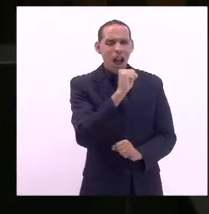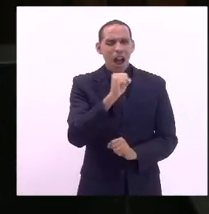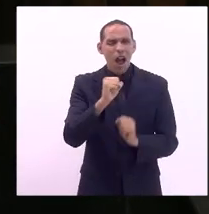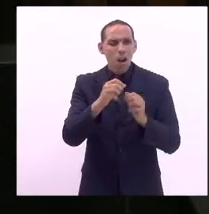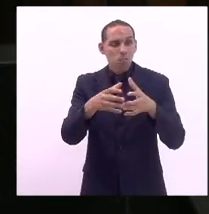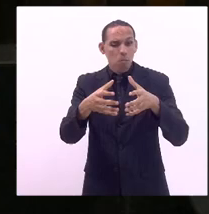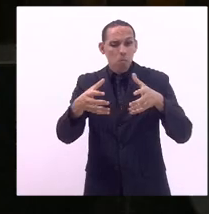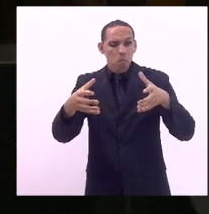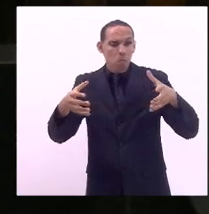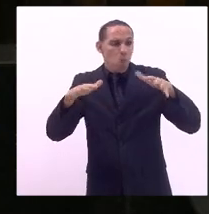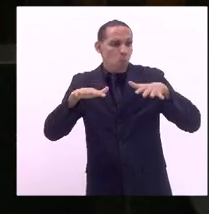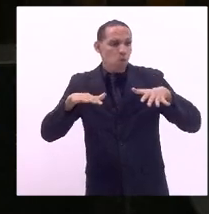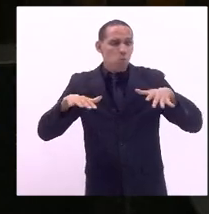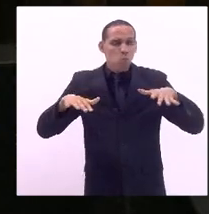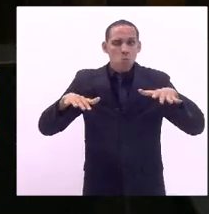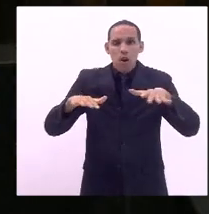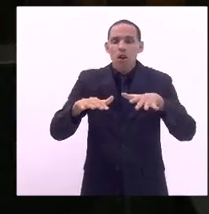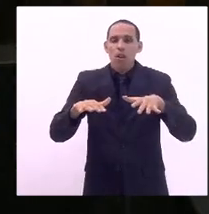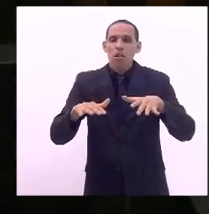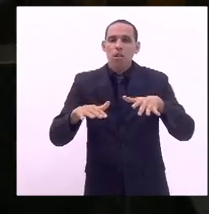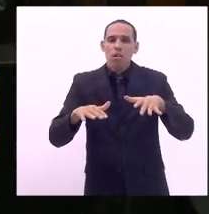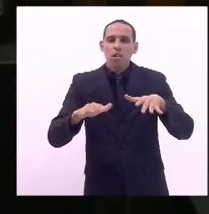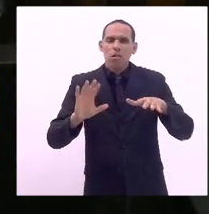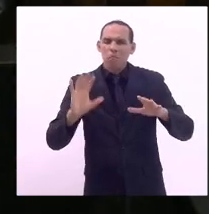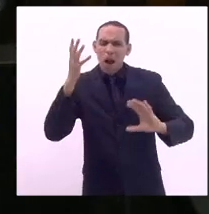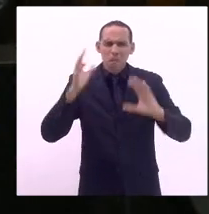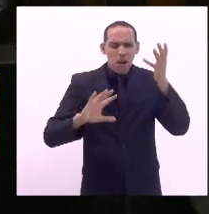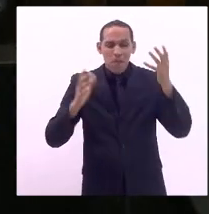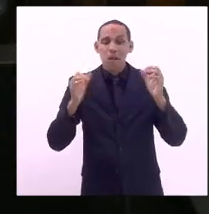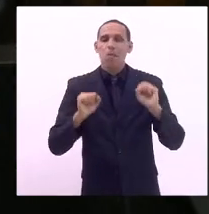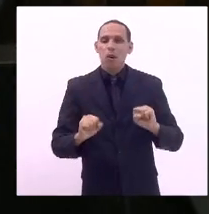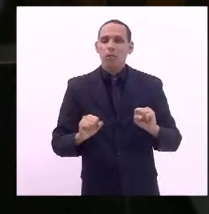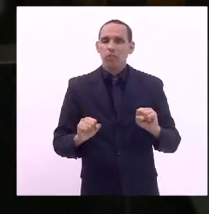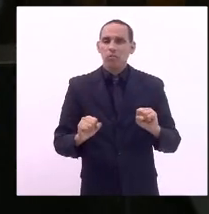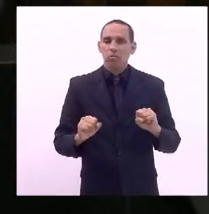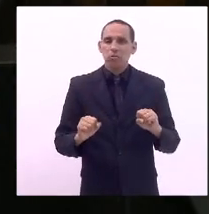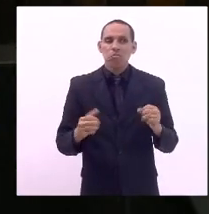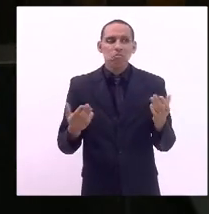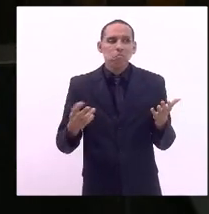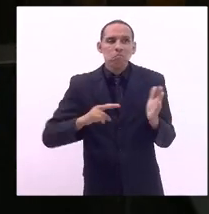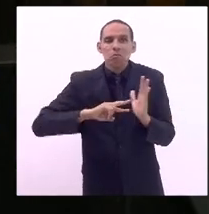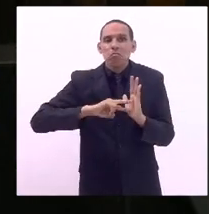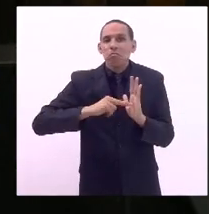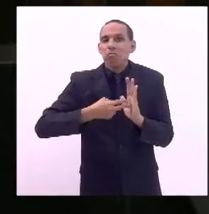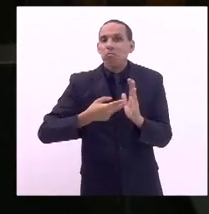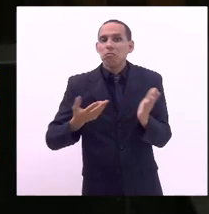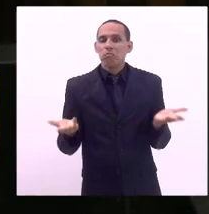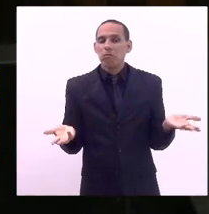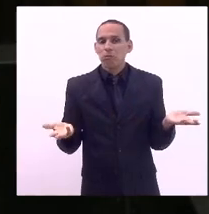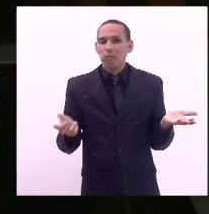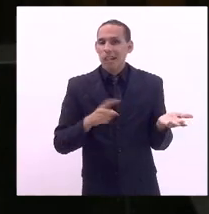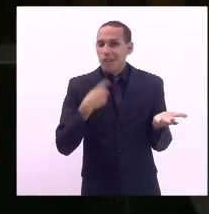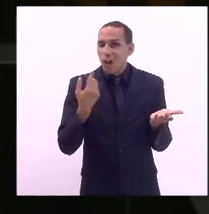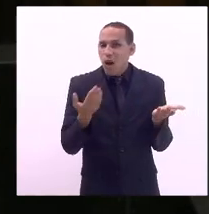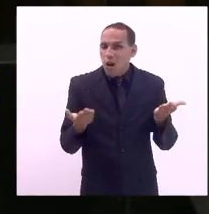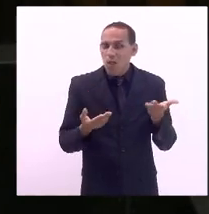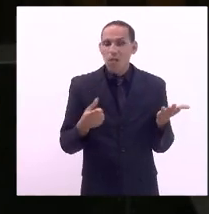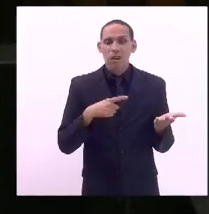massa, para provocar grandes tragédias. Qual é o sentido, deputada Tia Ju, da gente ter hoje mais